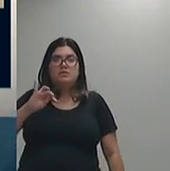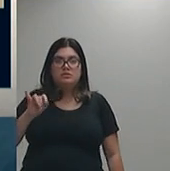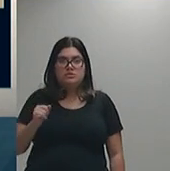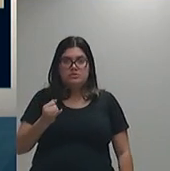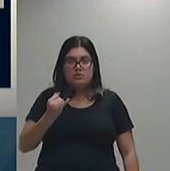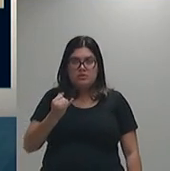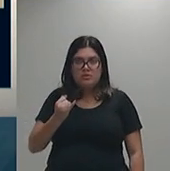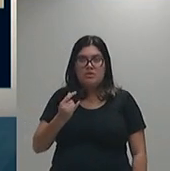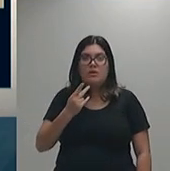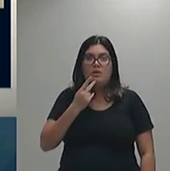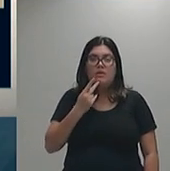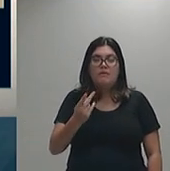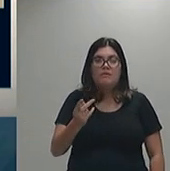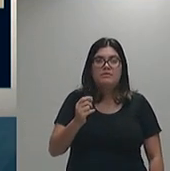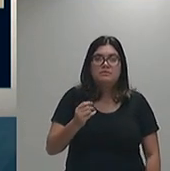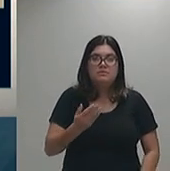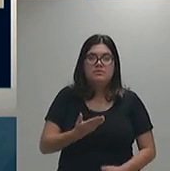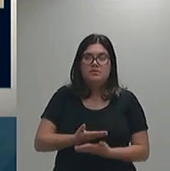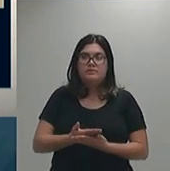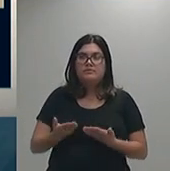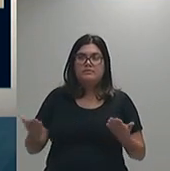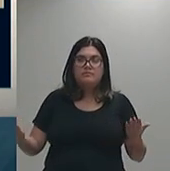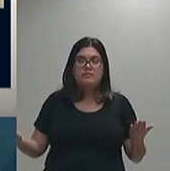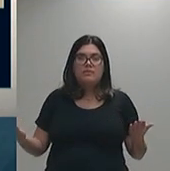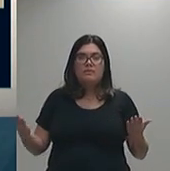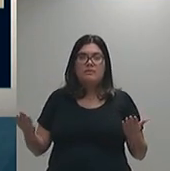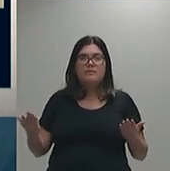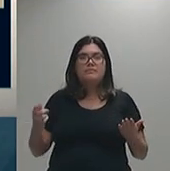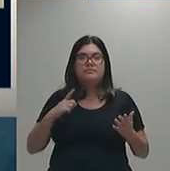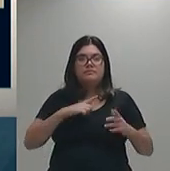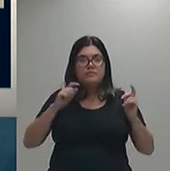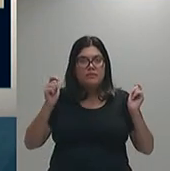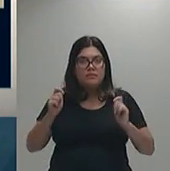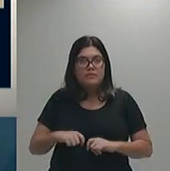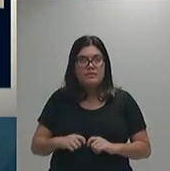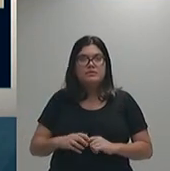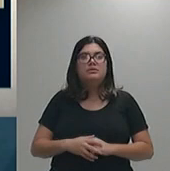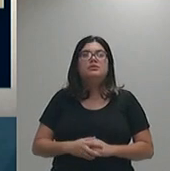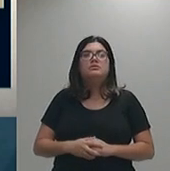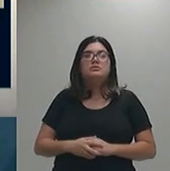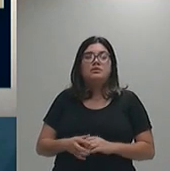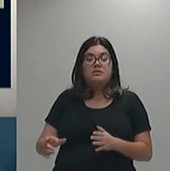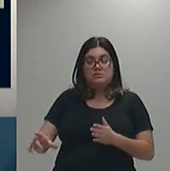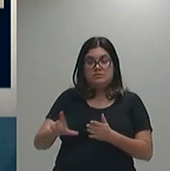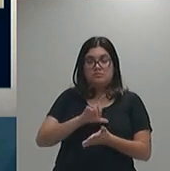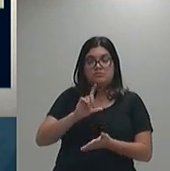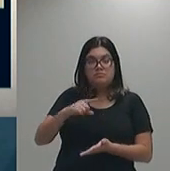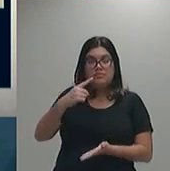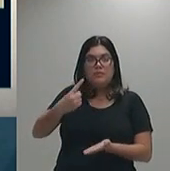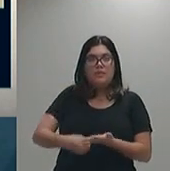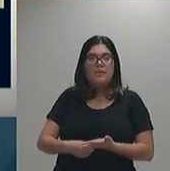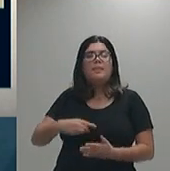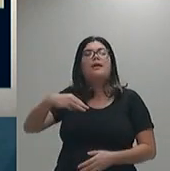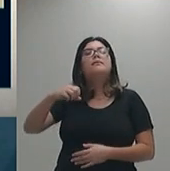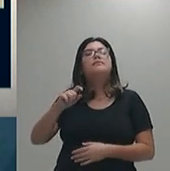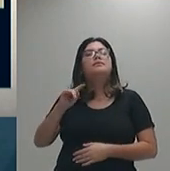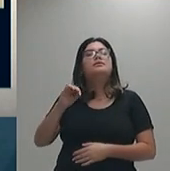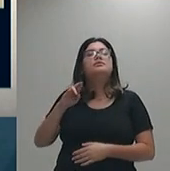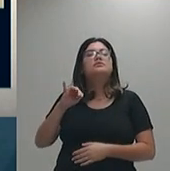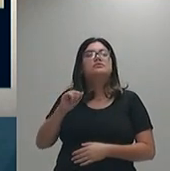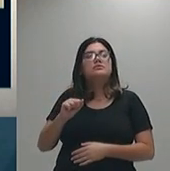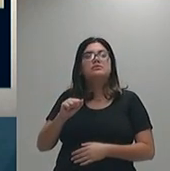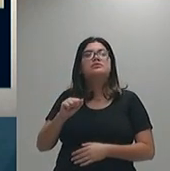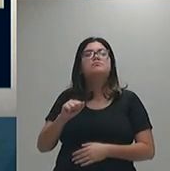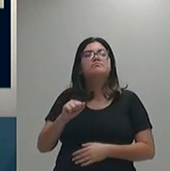sobre essa preliminar de incompetência ou competência antes propriamente da questão meritória e é